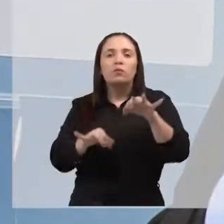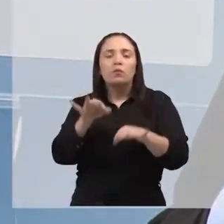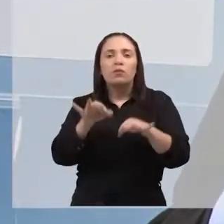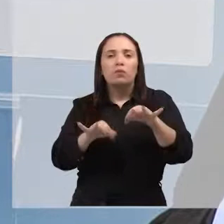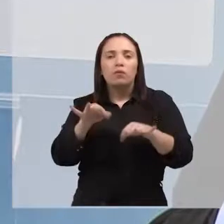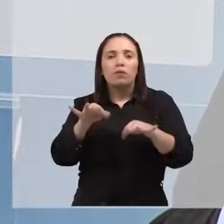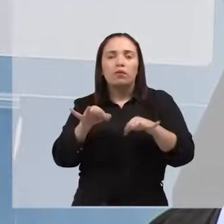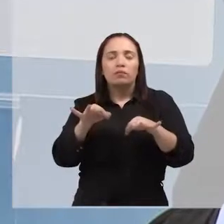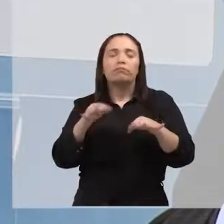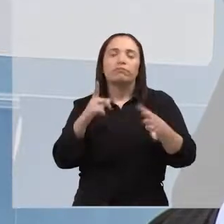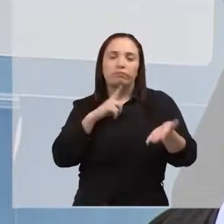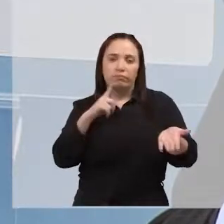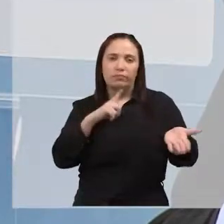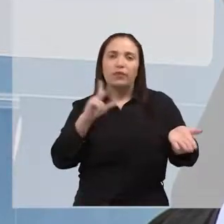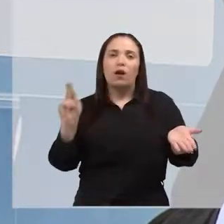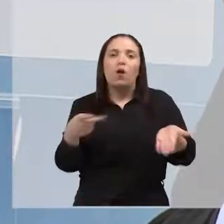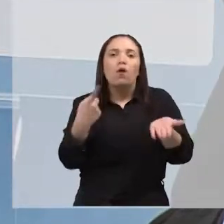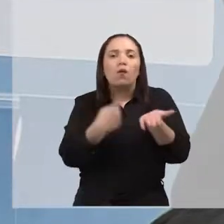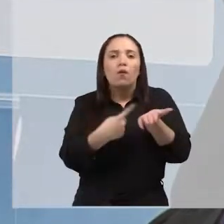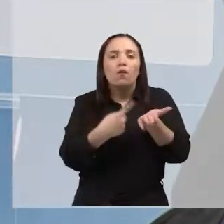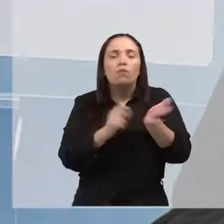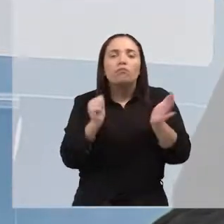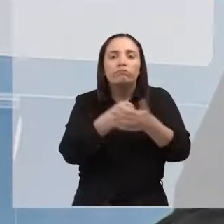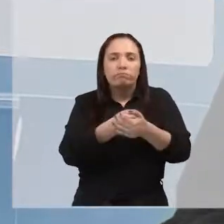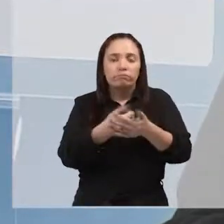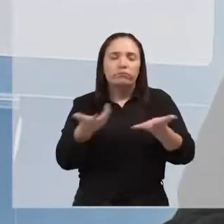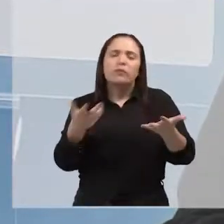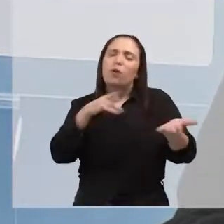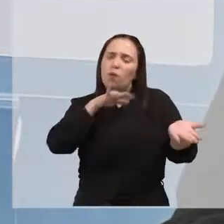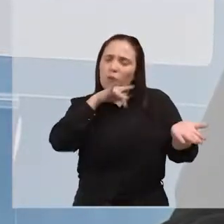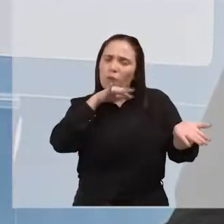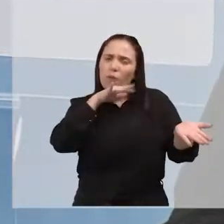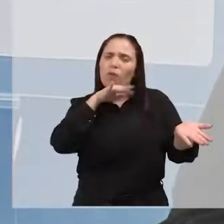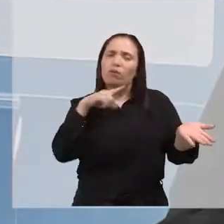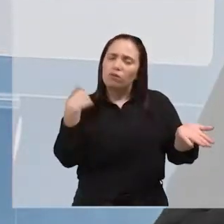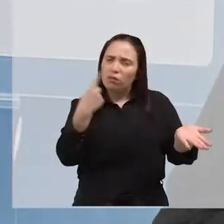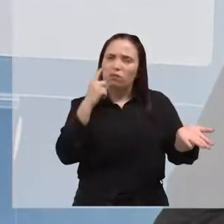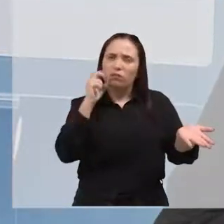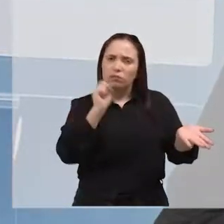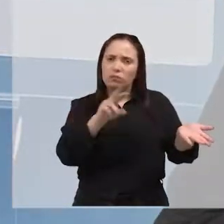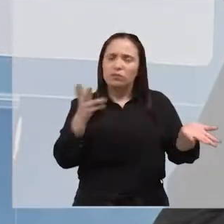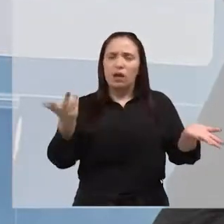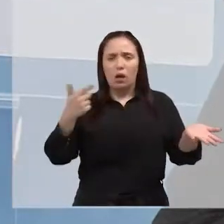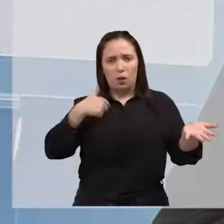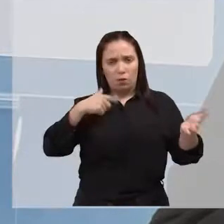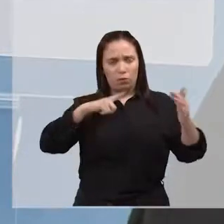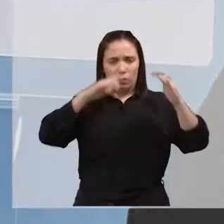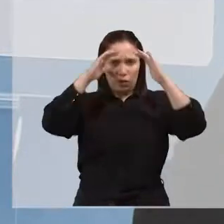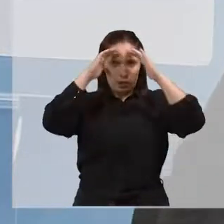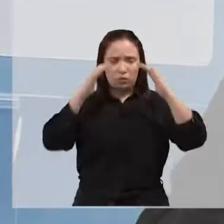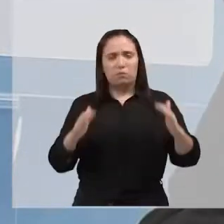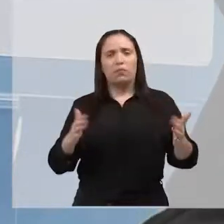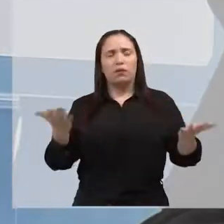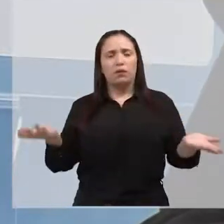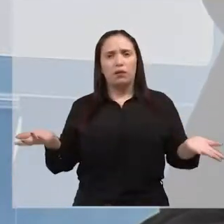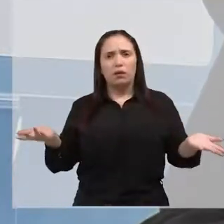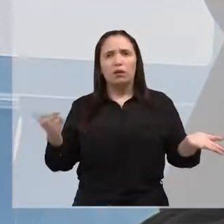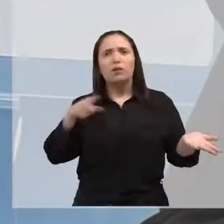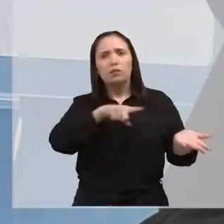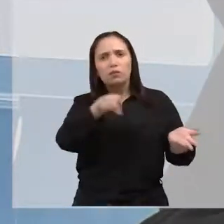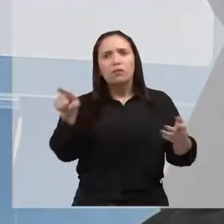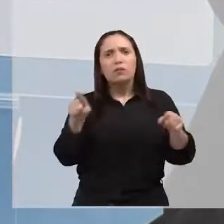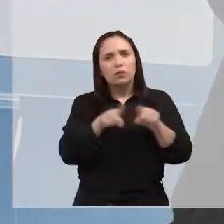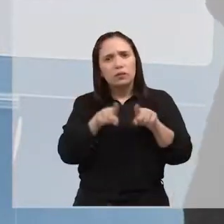Não é possível isso, cara. É muito ruim você ver isso. Eu que tenho um respeito muito grande, você que deve ter